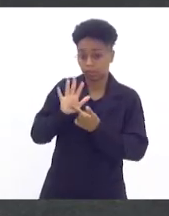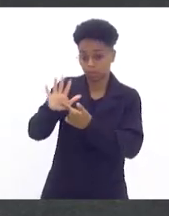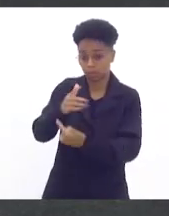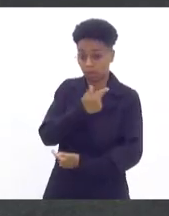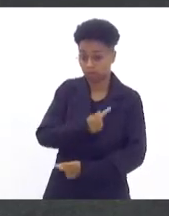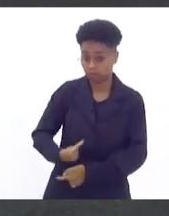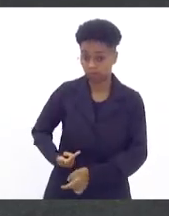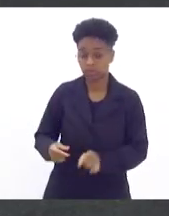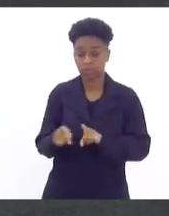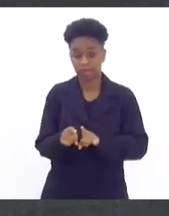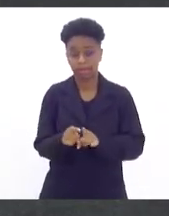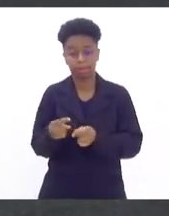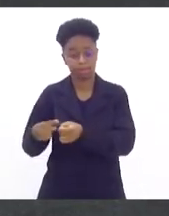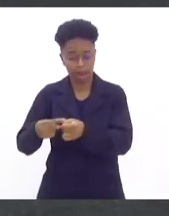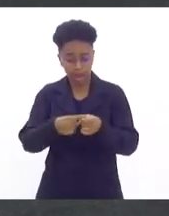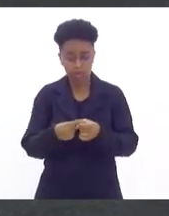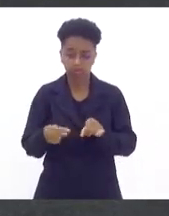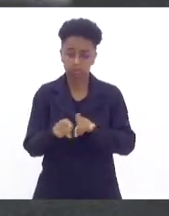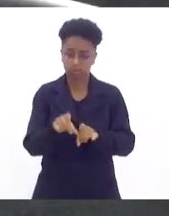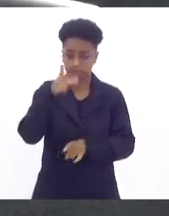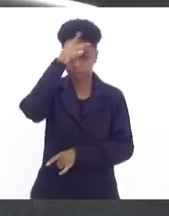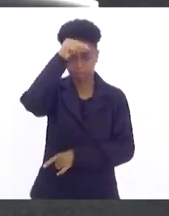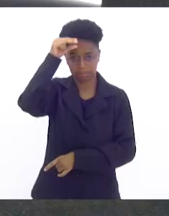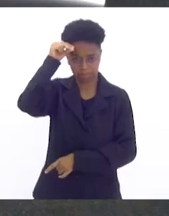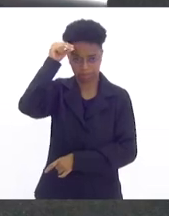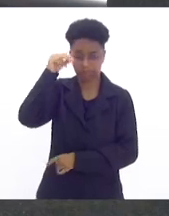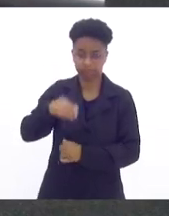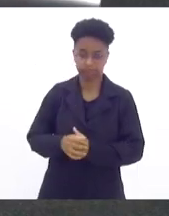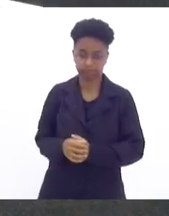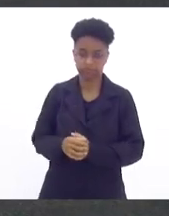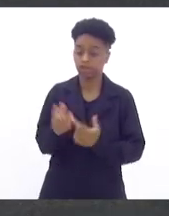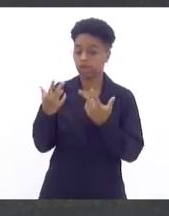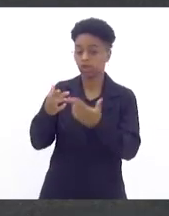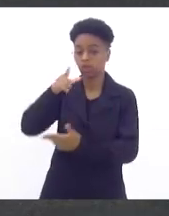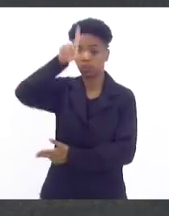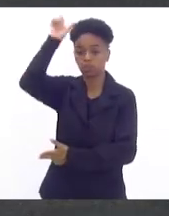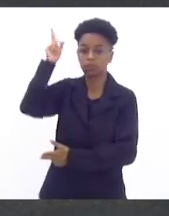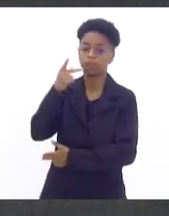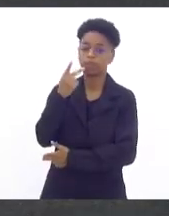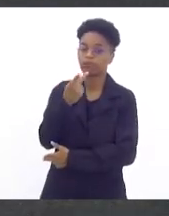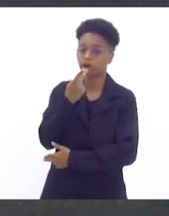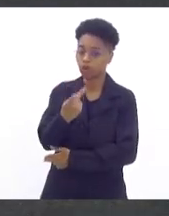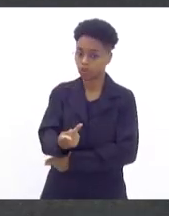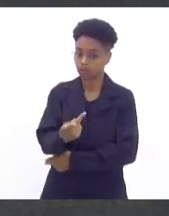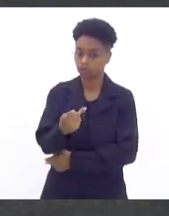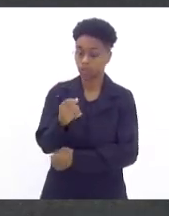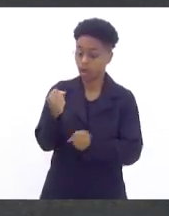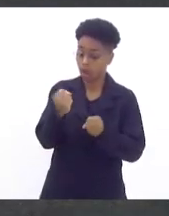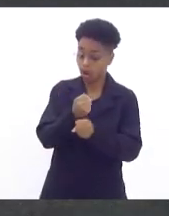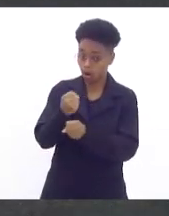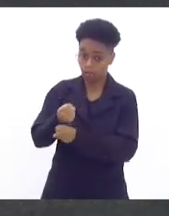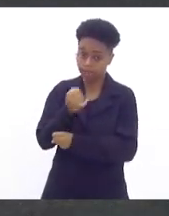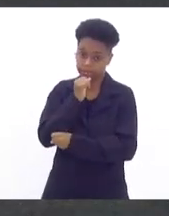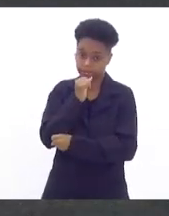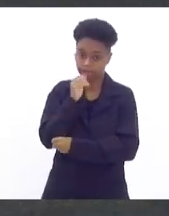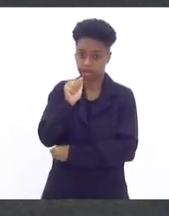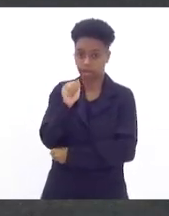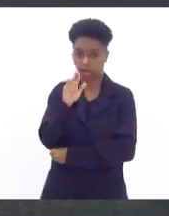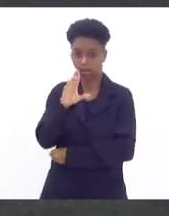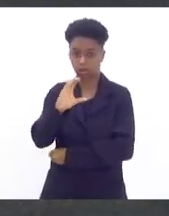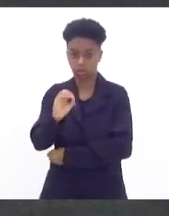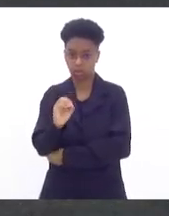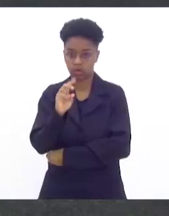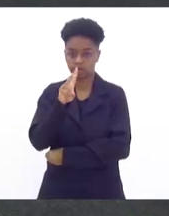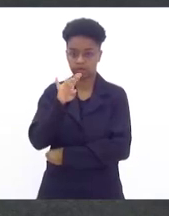e levar o nosso bairro ao prefeito é igual Doutor Luiz Paulo falou essa obra esse arcoviário A prefeitura